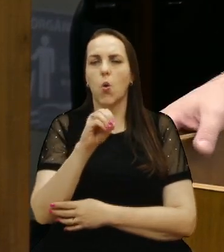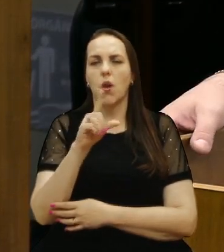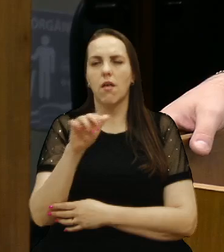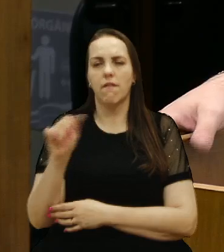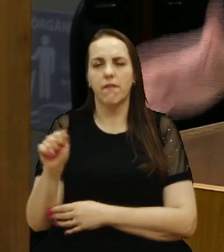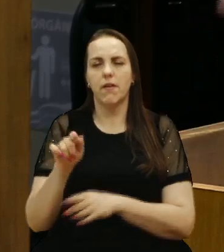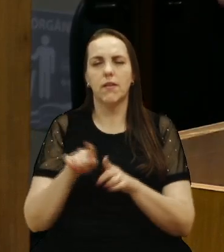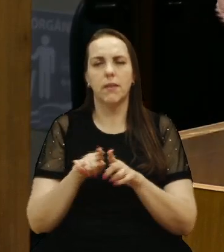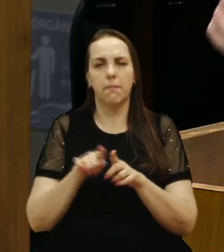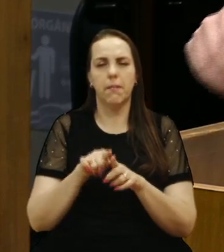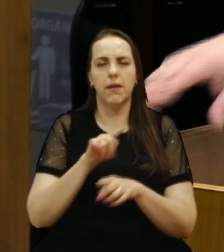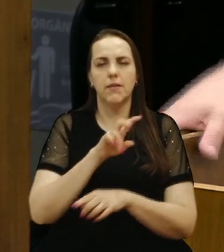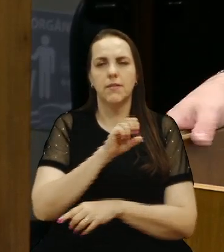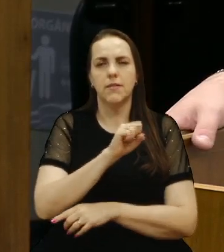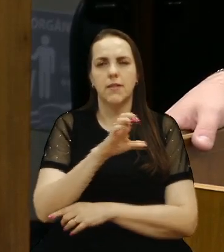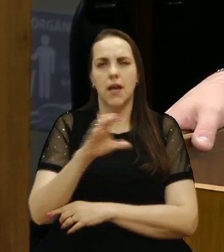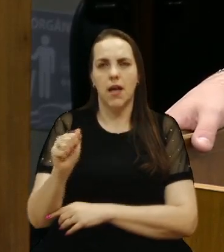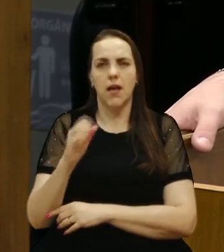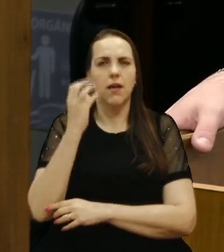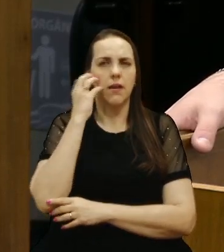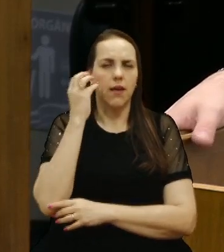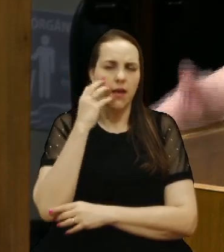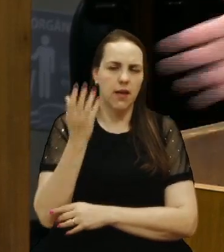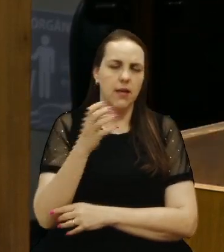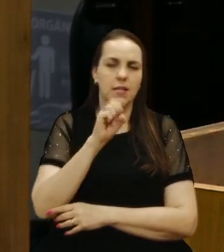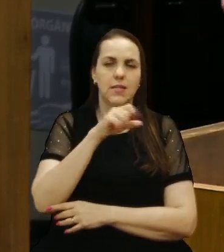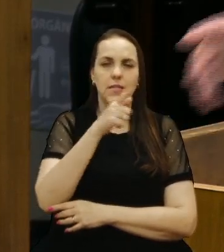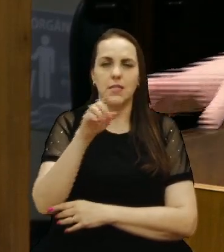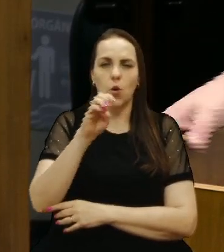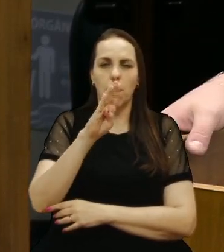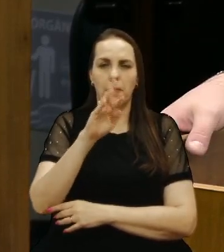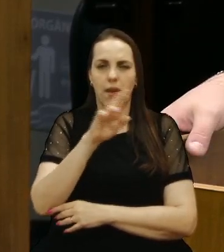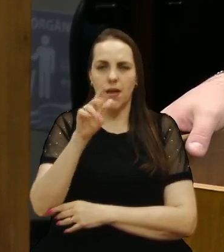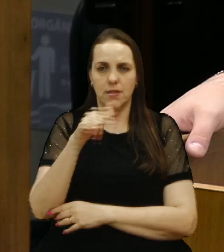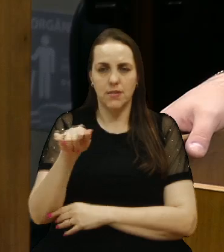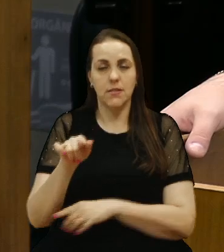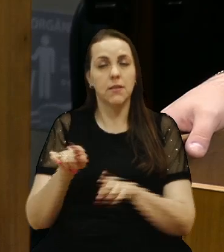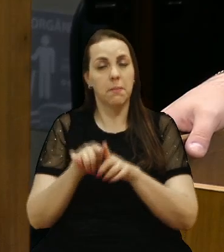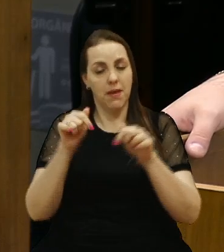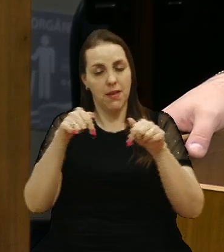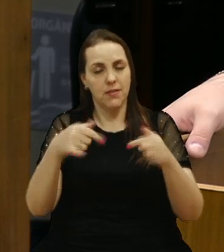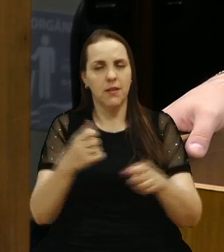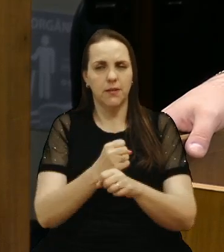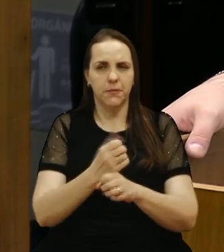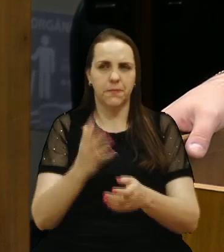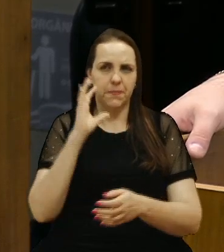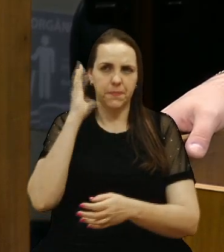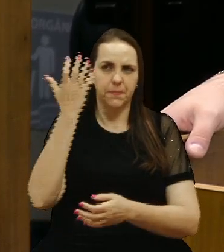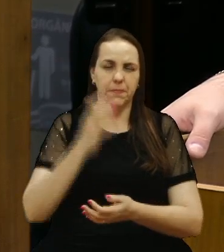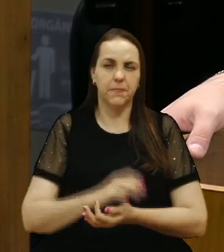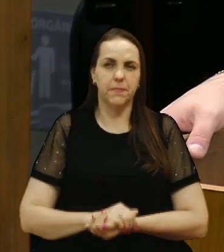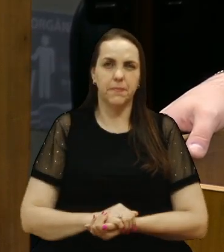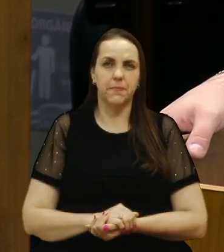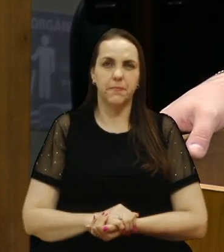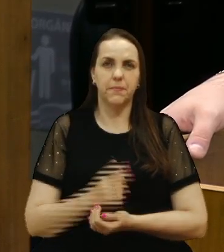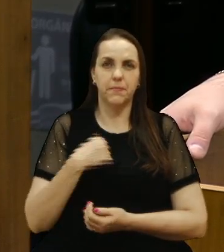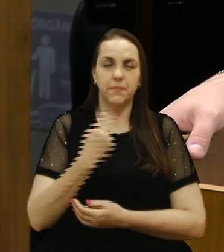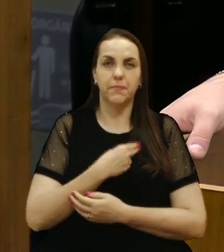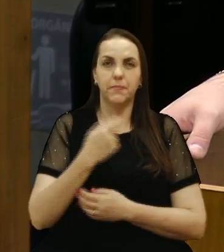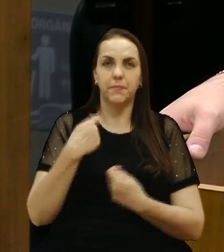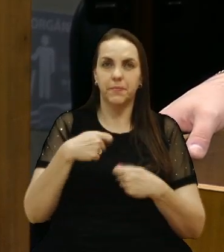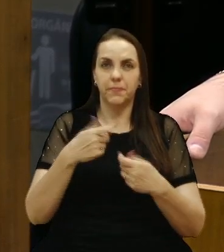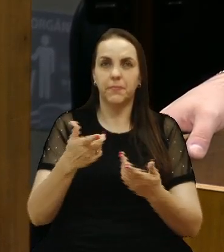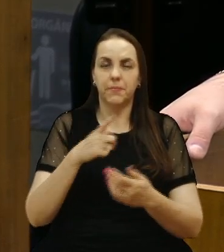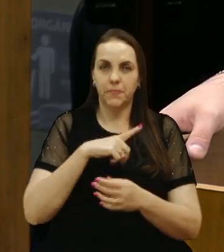em especial ali Ana Rex, São Brás, que o senhor falou, neste ano, né? Então, a gente precisa